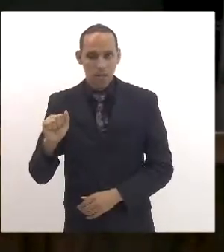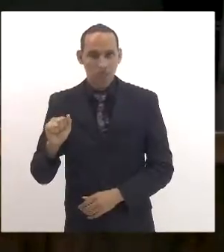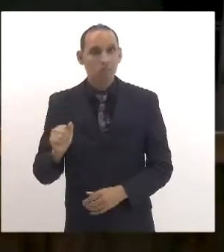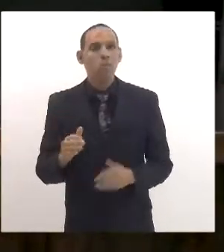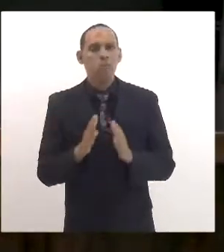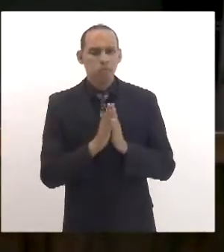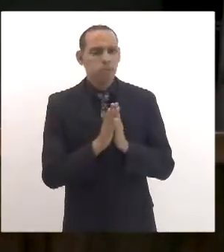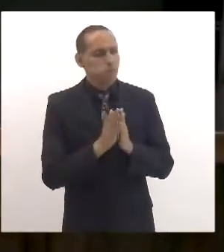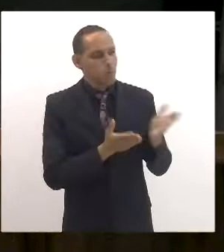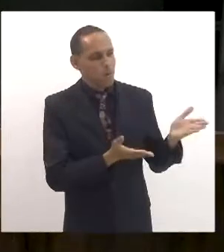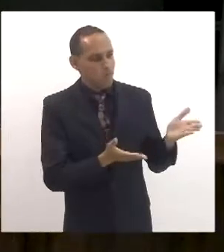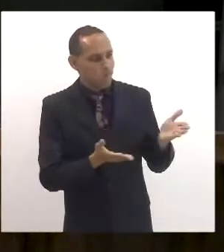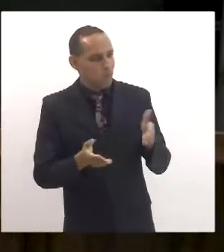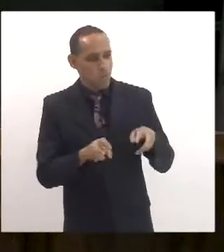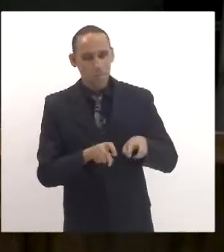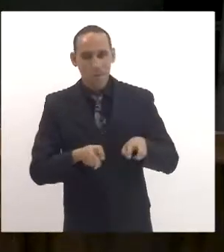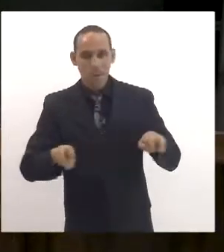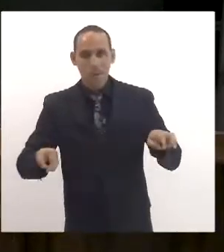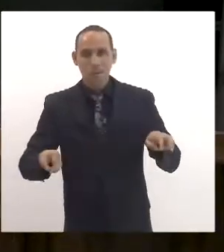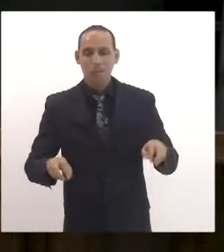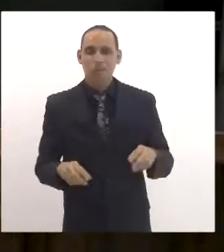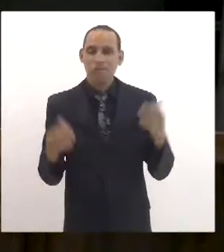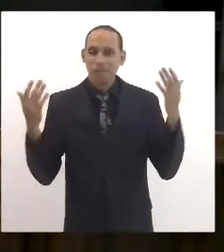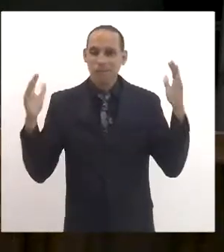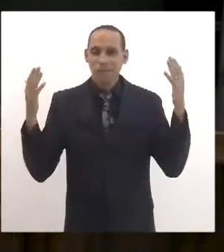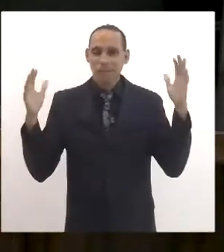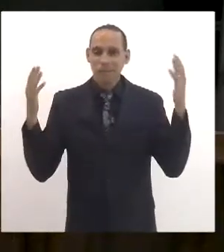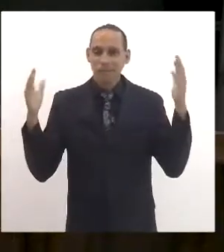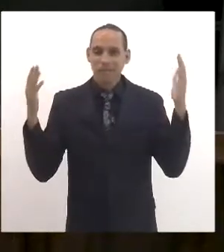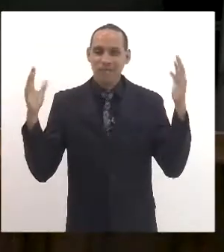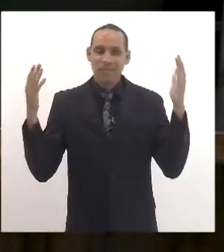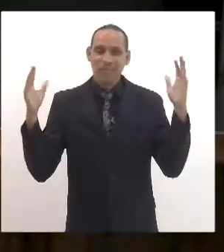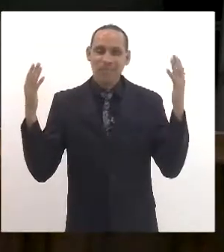conduza o homenageado até a mesa de honra, por favor.